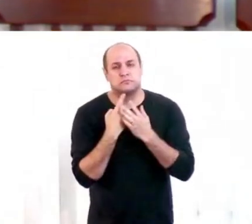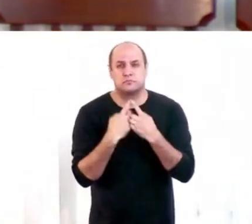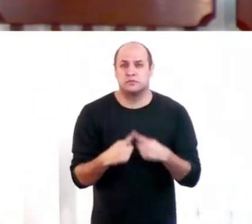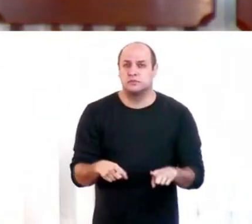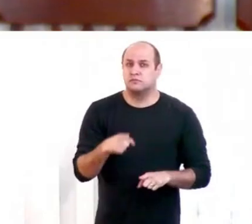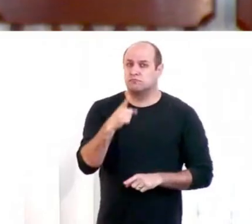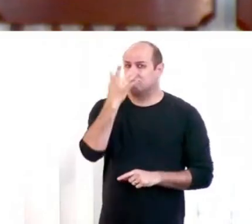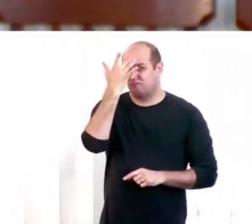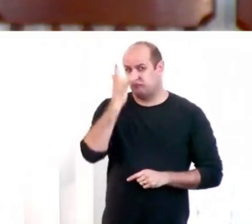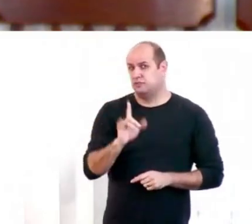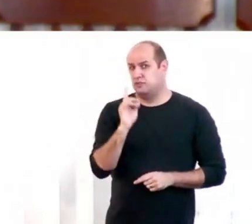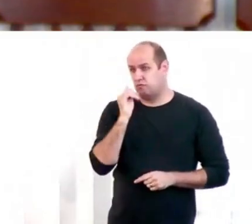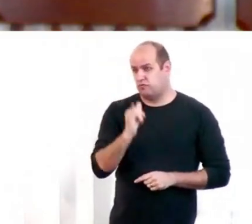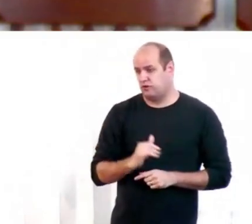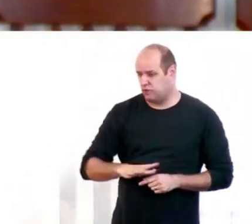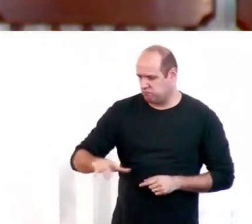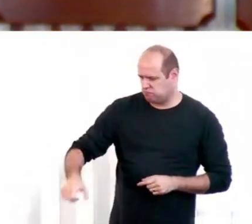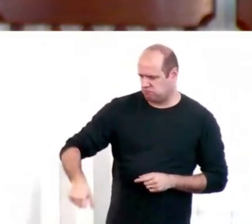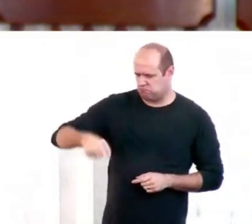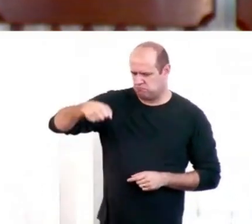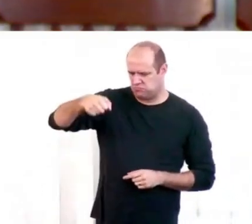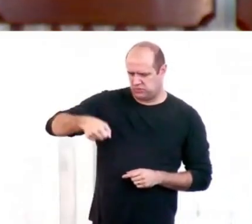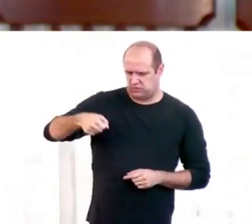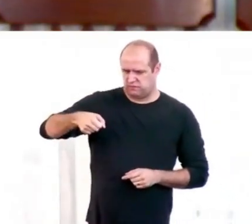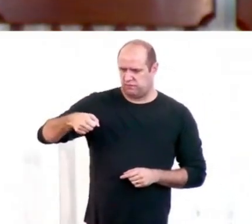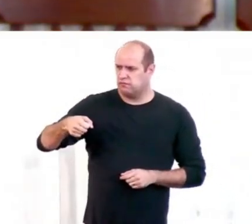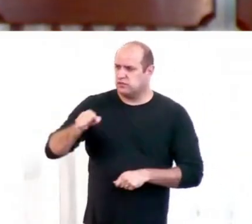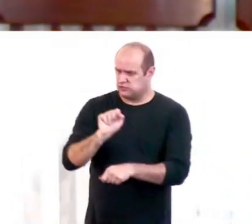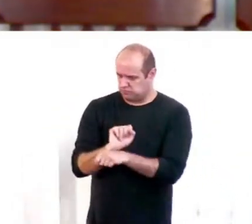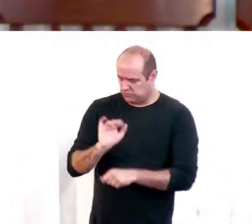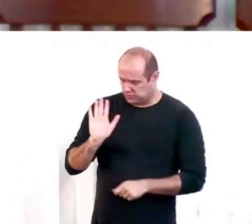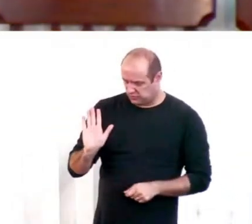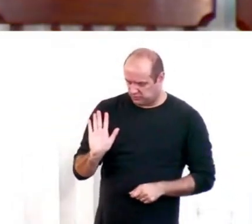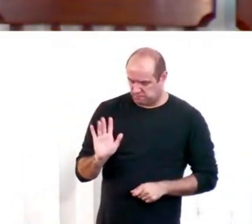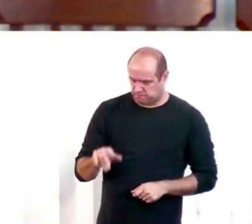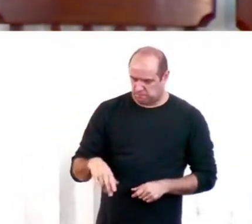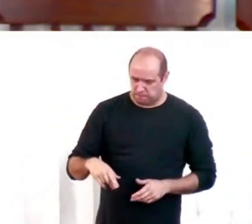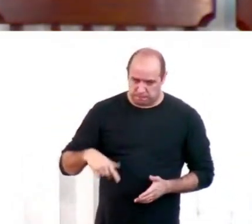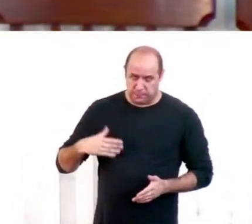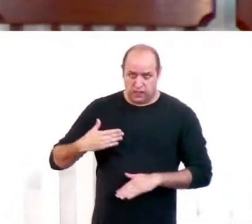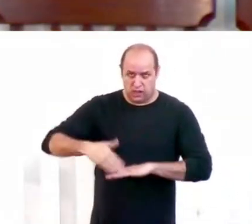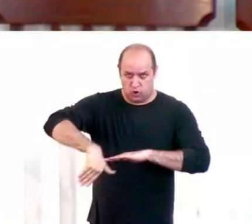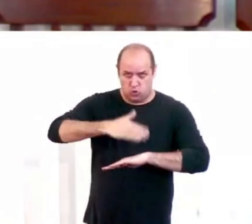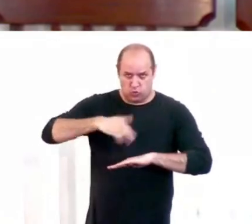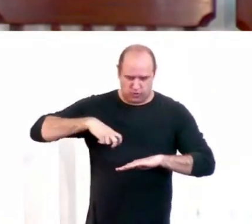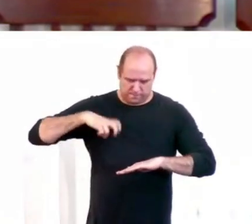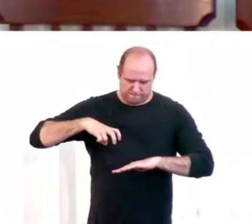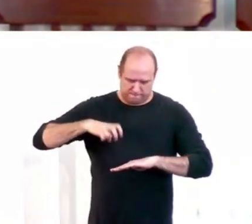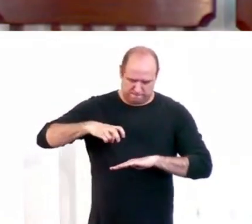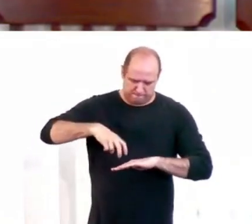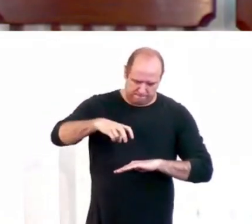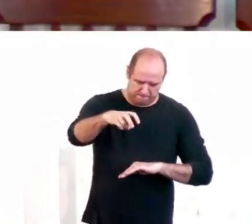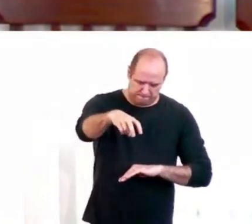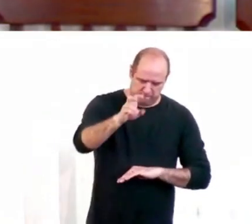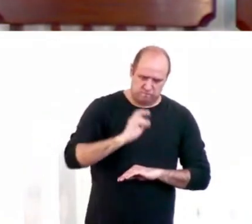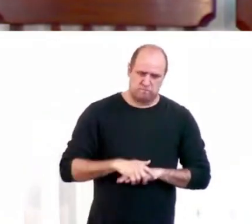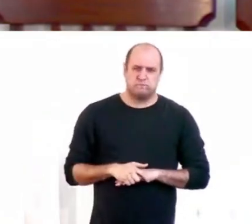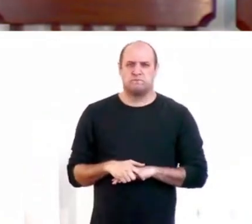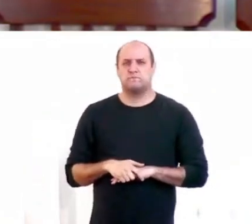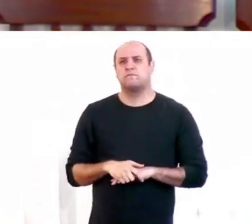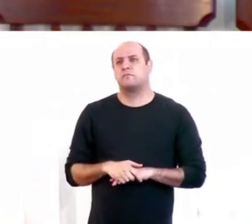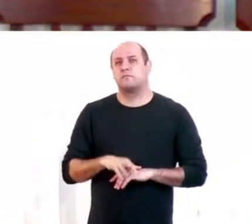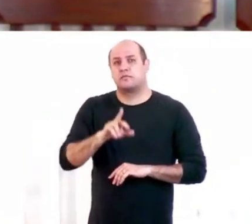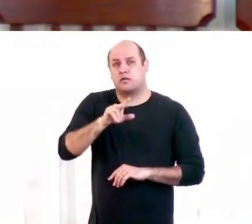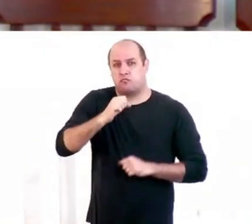peguei essa sacola e disse: esperem aqui. Atravessei a rua na frente, no parque principal, como se fosse